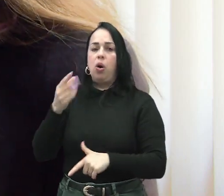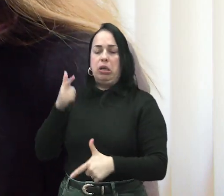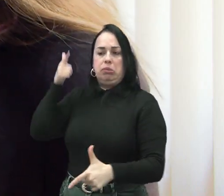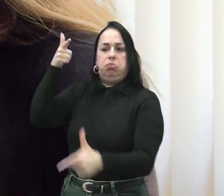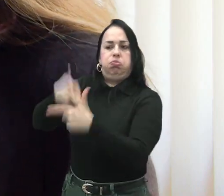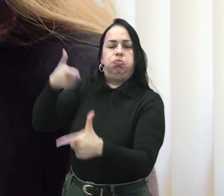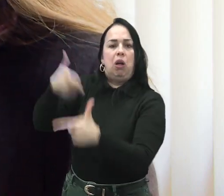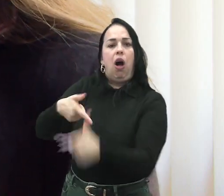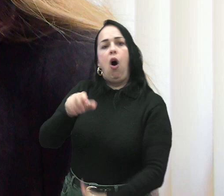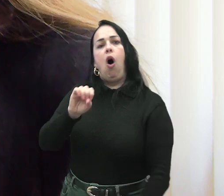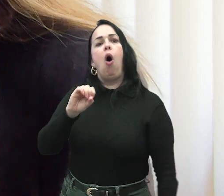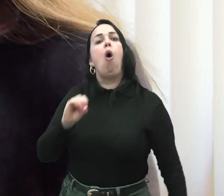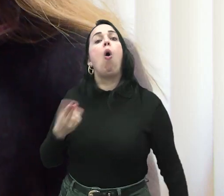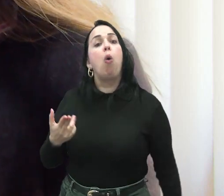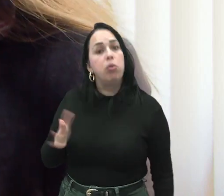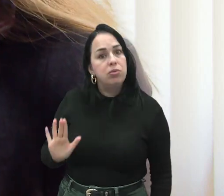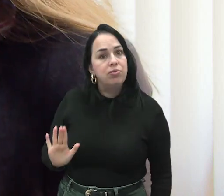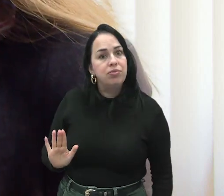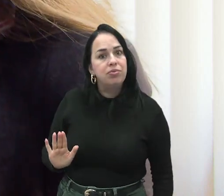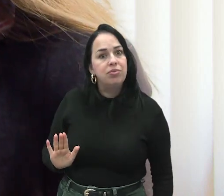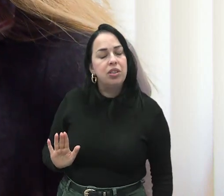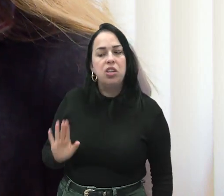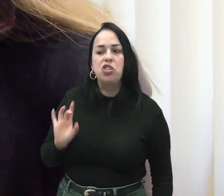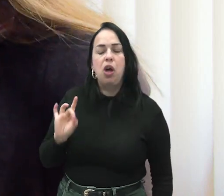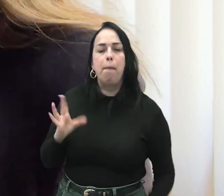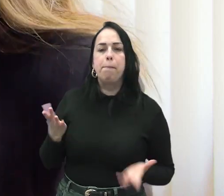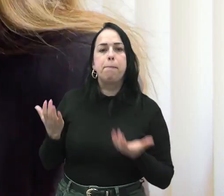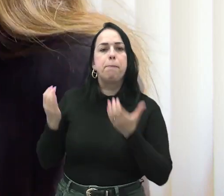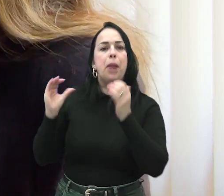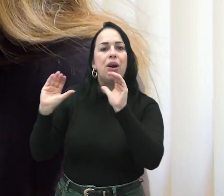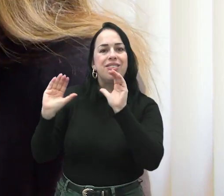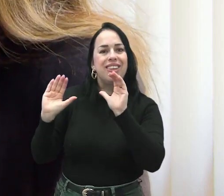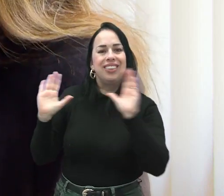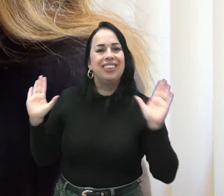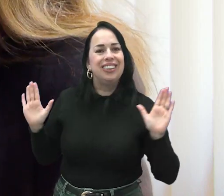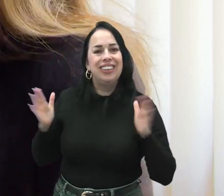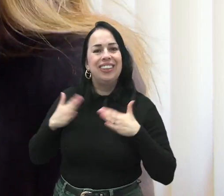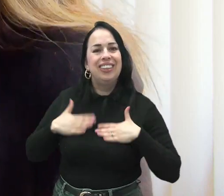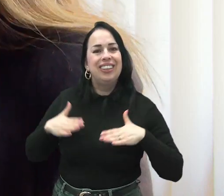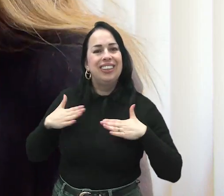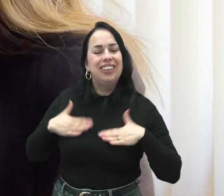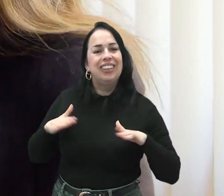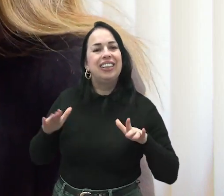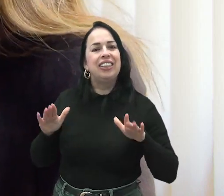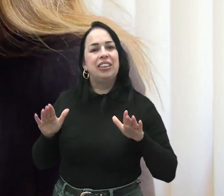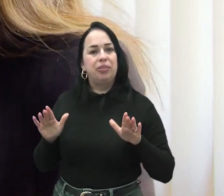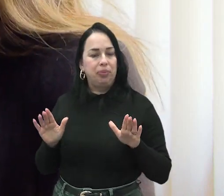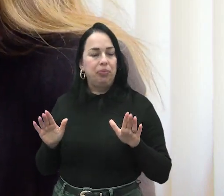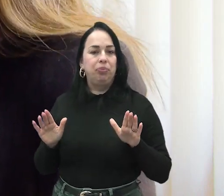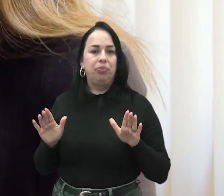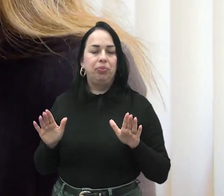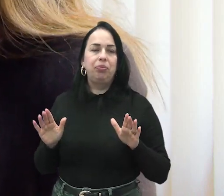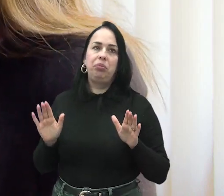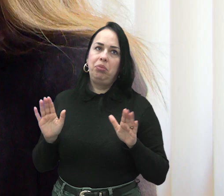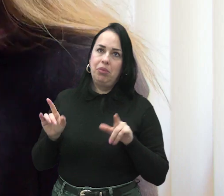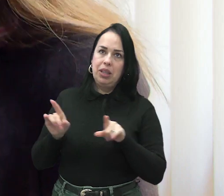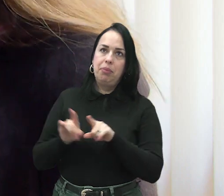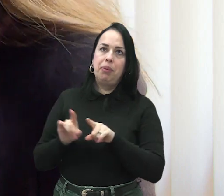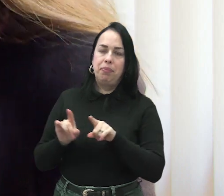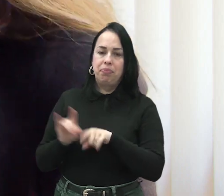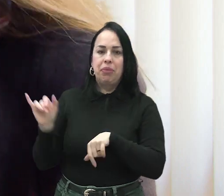combater uma pessoa, ou eu estou lá para alguns momentos, então utilizar as redes como